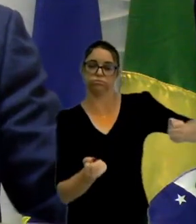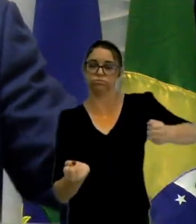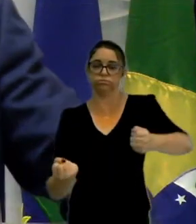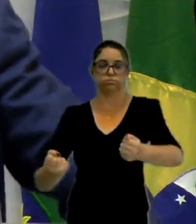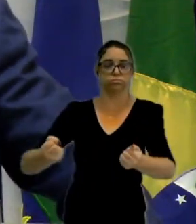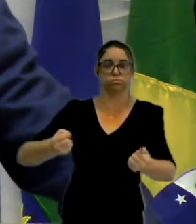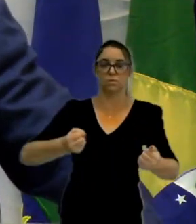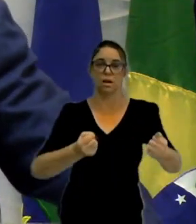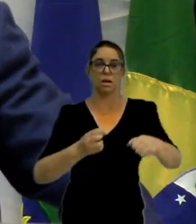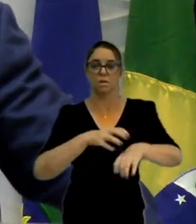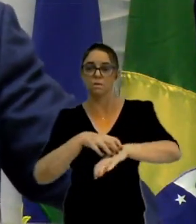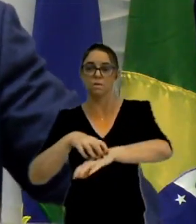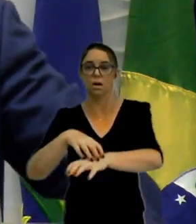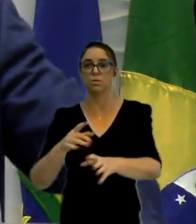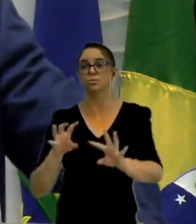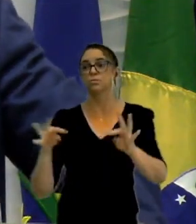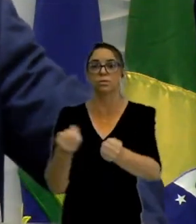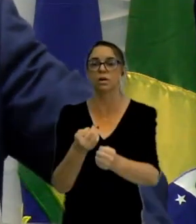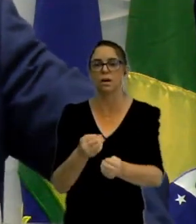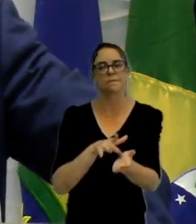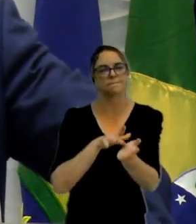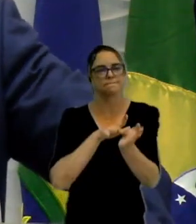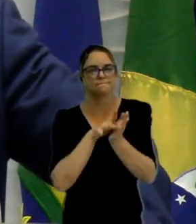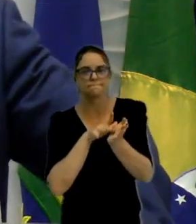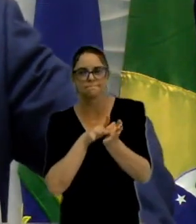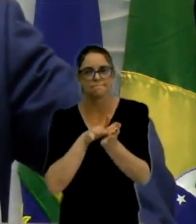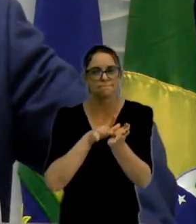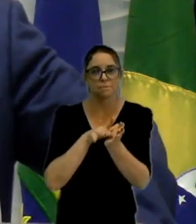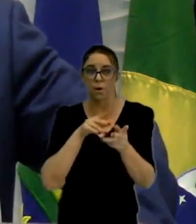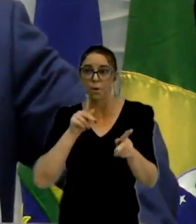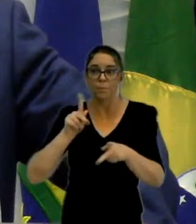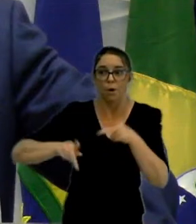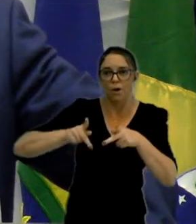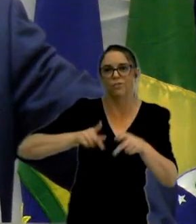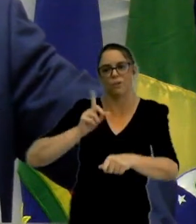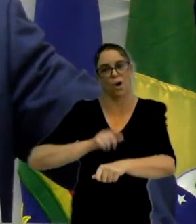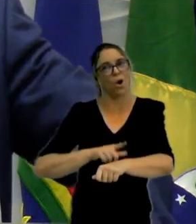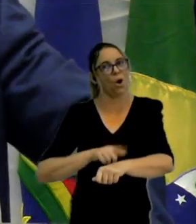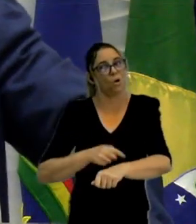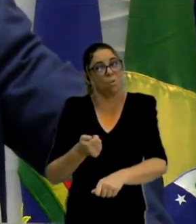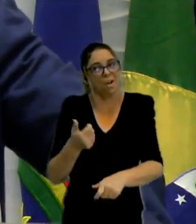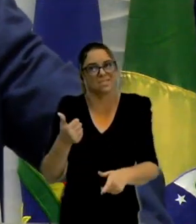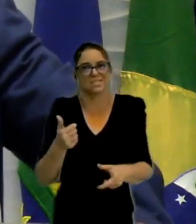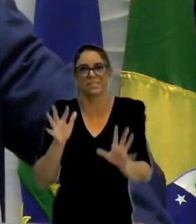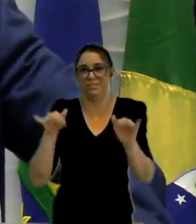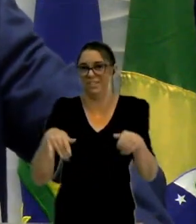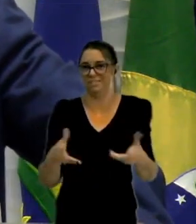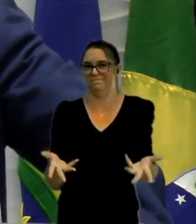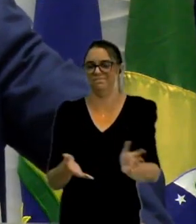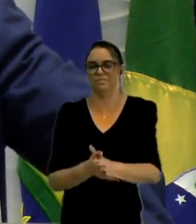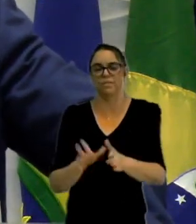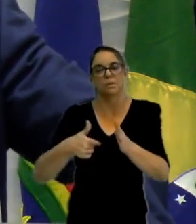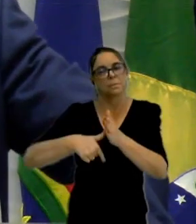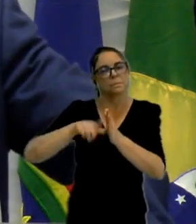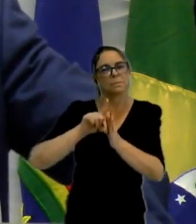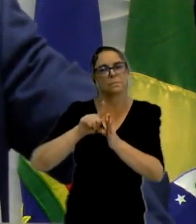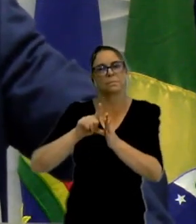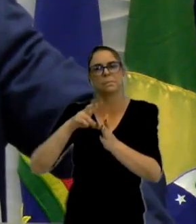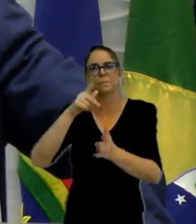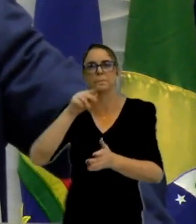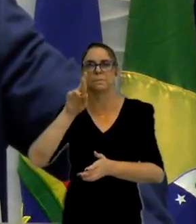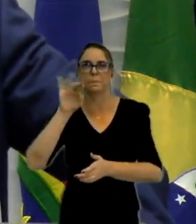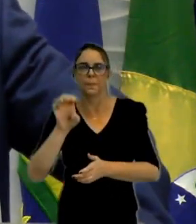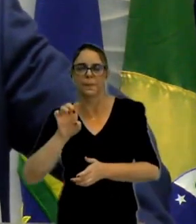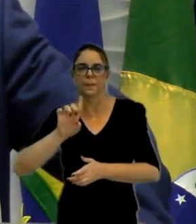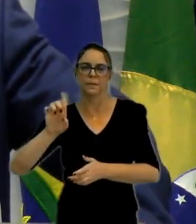isso para iludir o povo, tentando comprar o povo de última hora, que esse pré-candidato, ele só faz isso